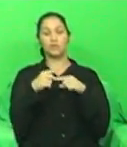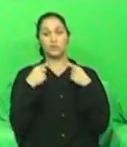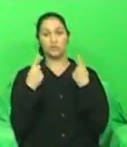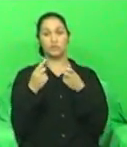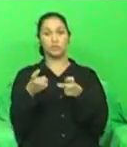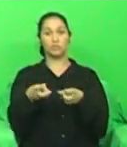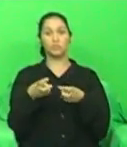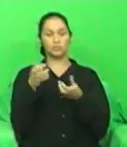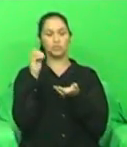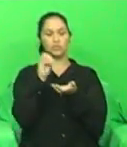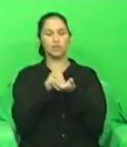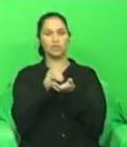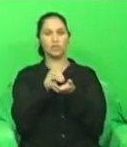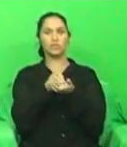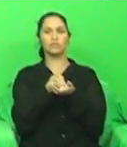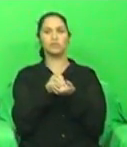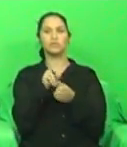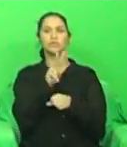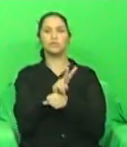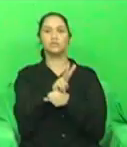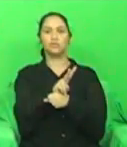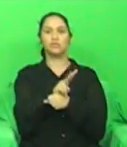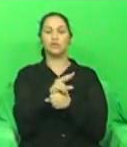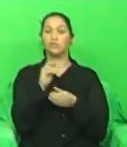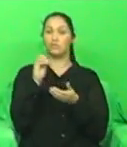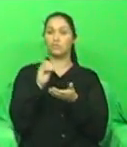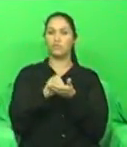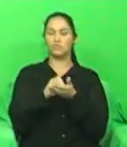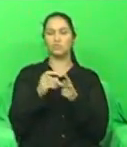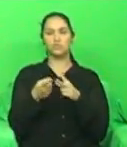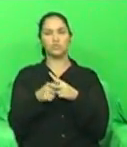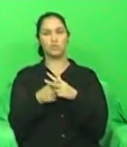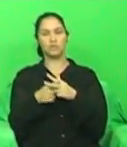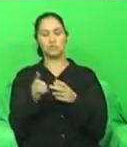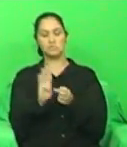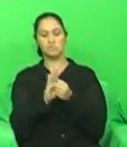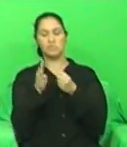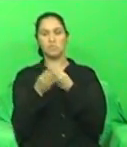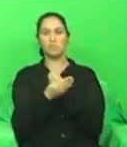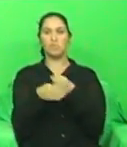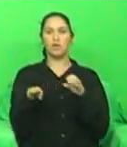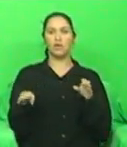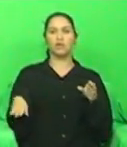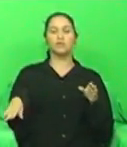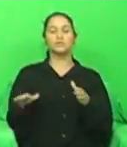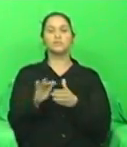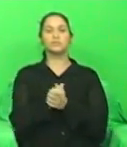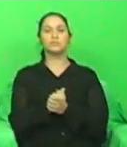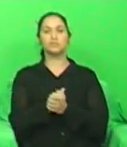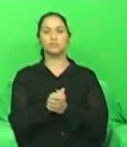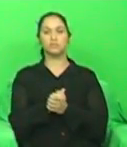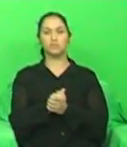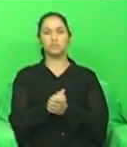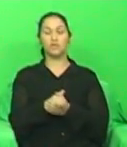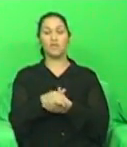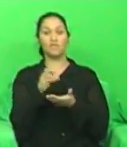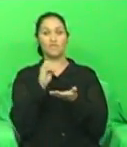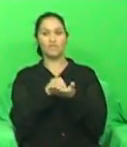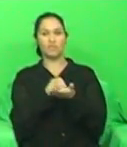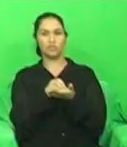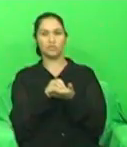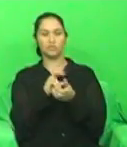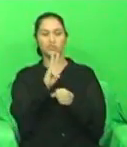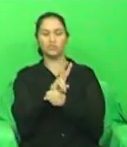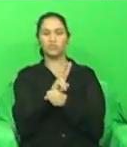mesma linha a falta de manutenção isso desde os bairros ao centro a falta de cuidado com as nossas praças